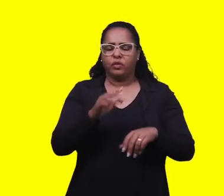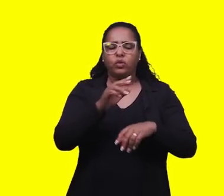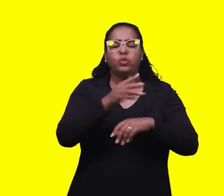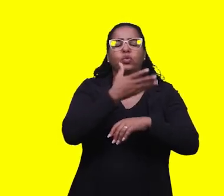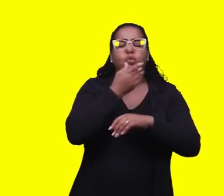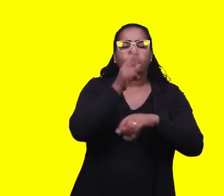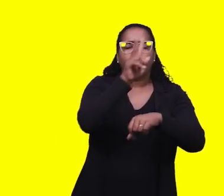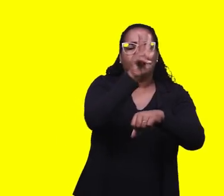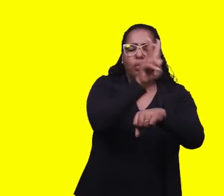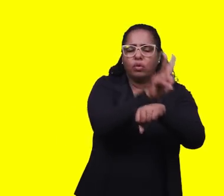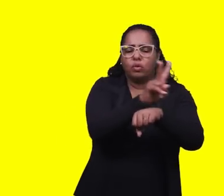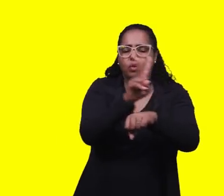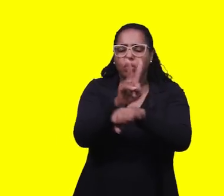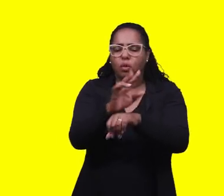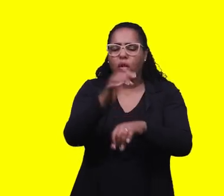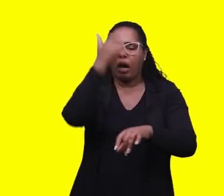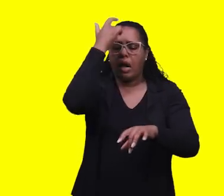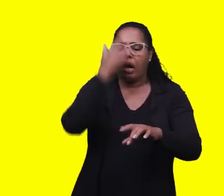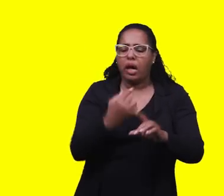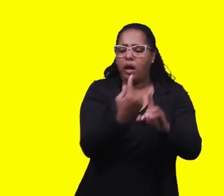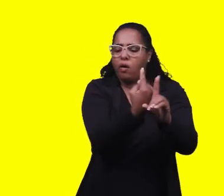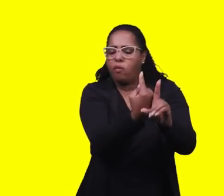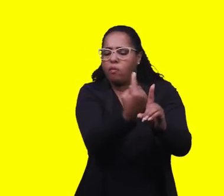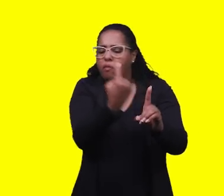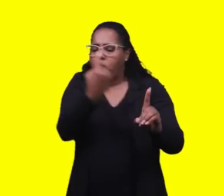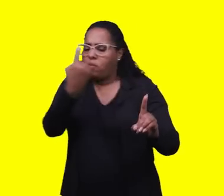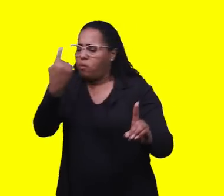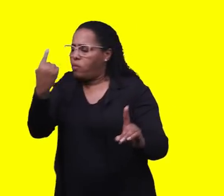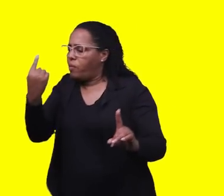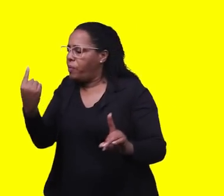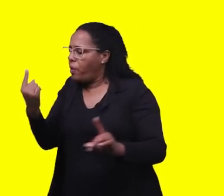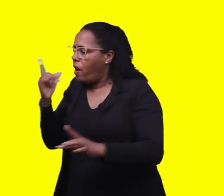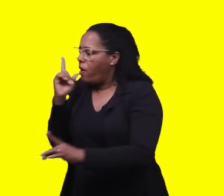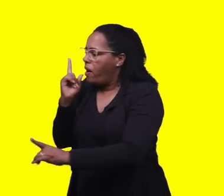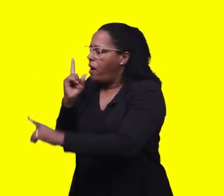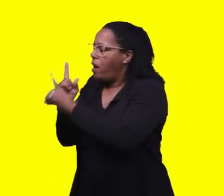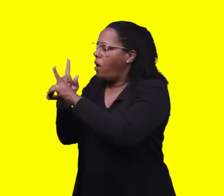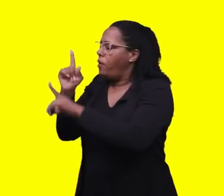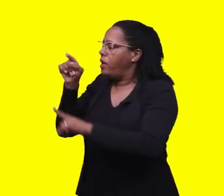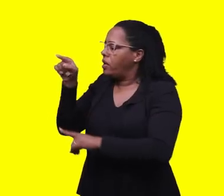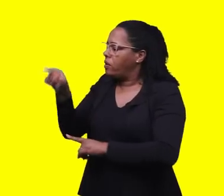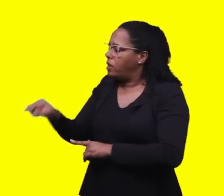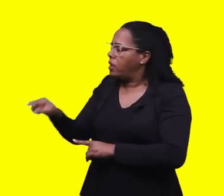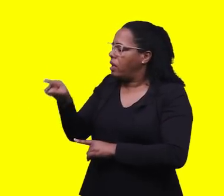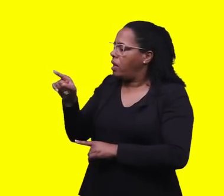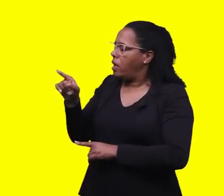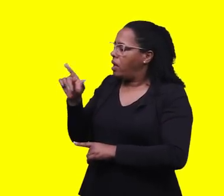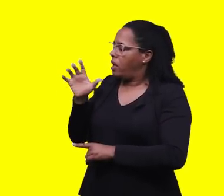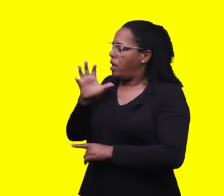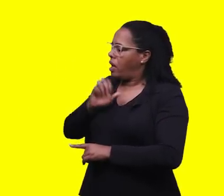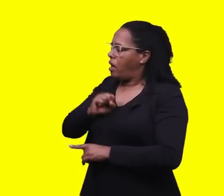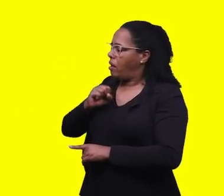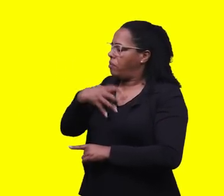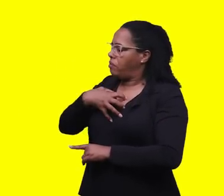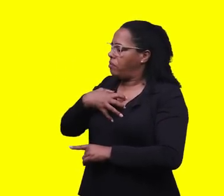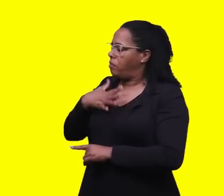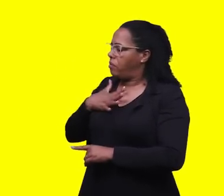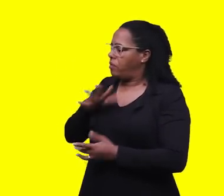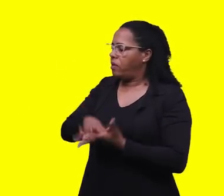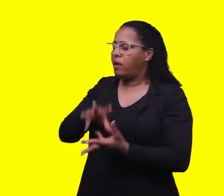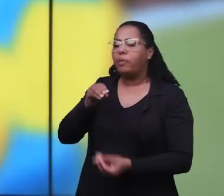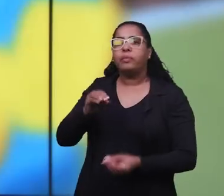Apartando-me eu um pouco deles, logo achei aquele a quem ama a minha alma.